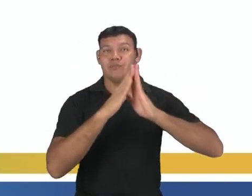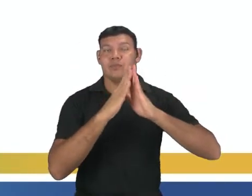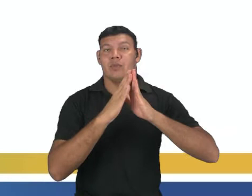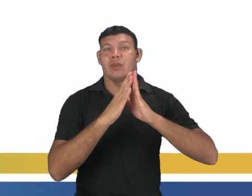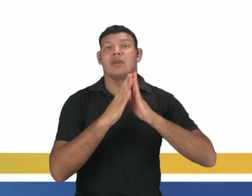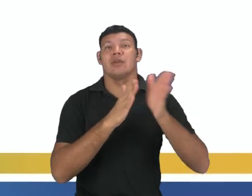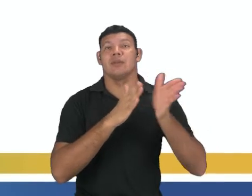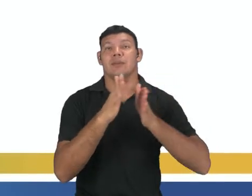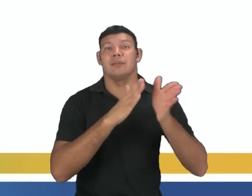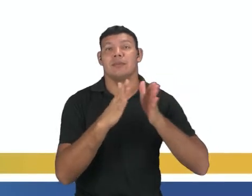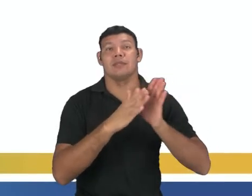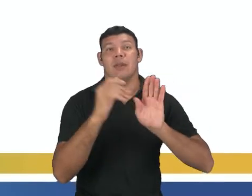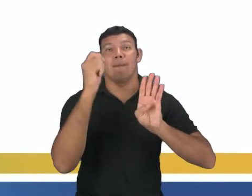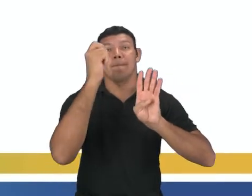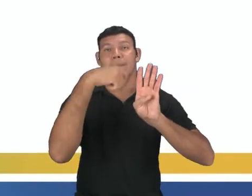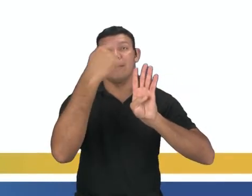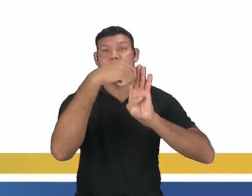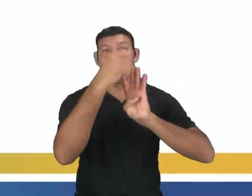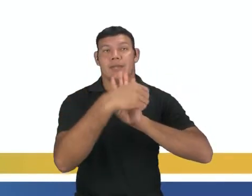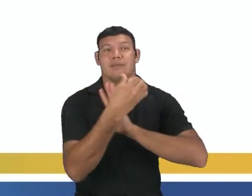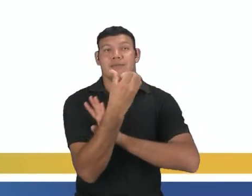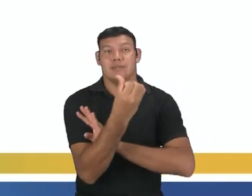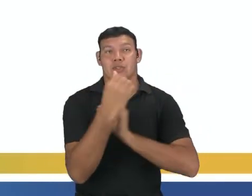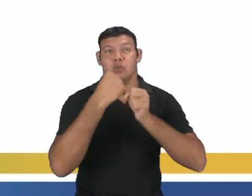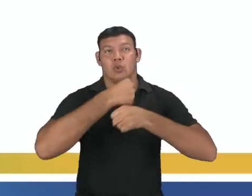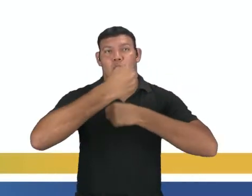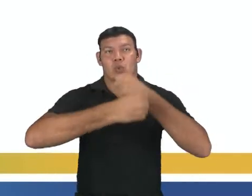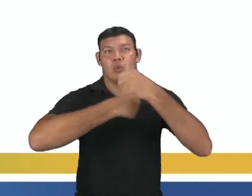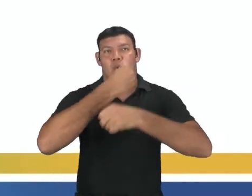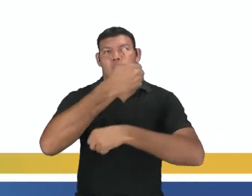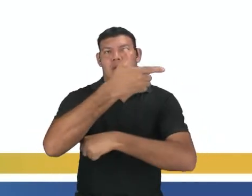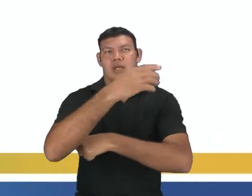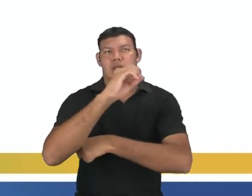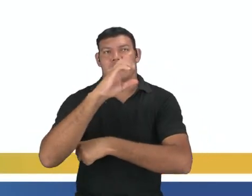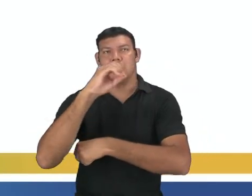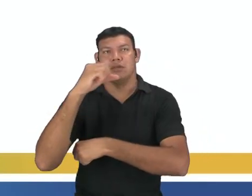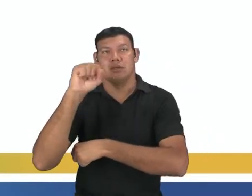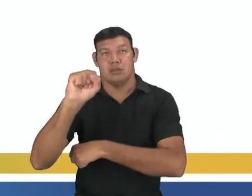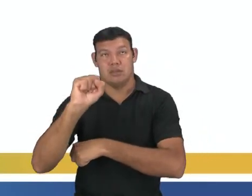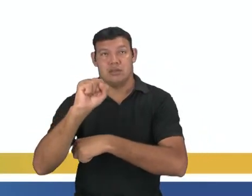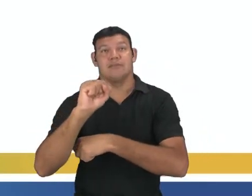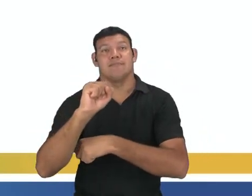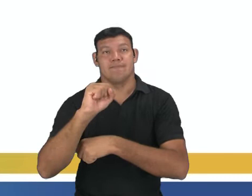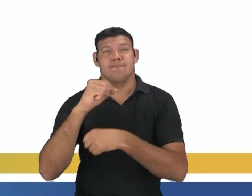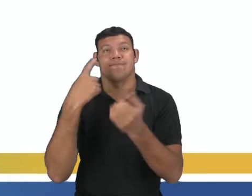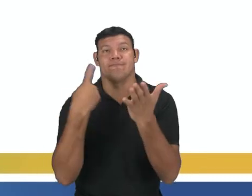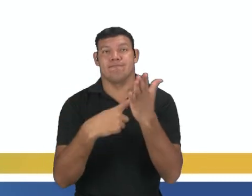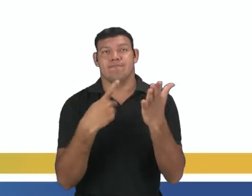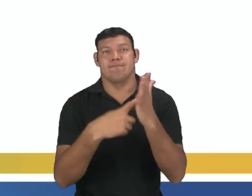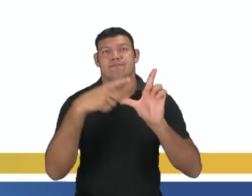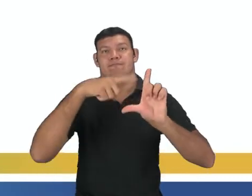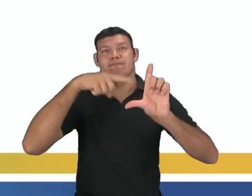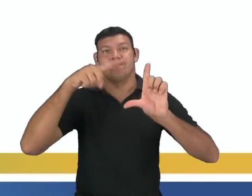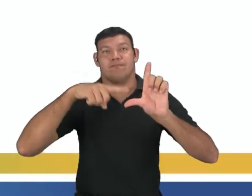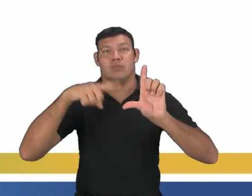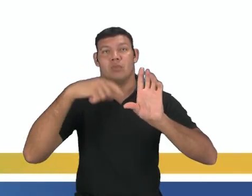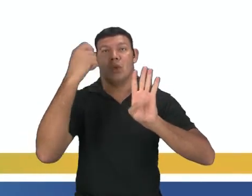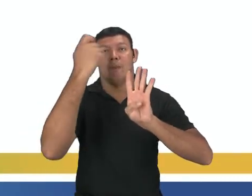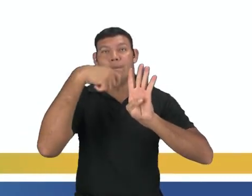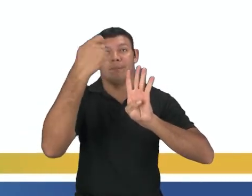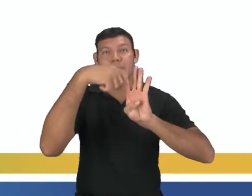durante os últimos 6 meses de 2008. De acordo com o gráfico, os meses em que o consumo